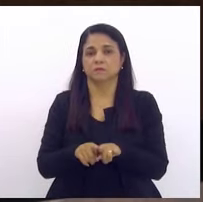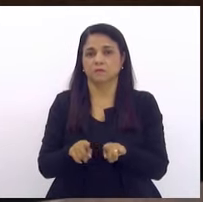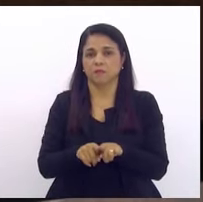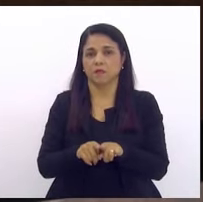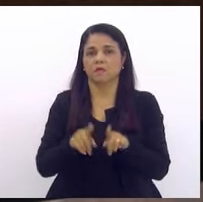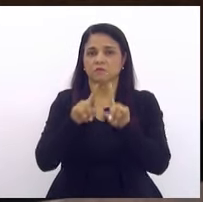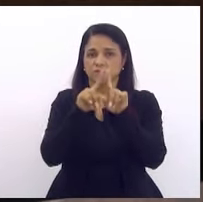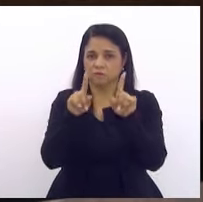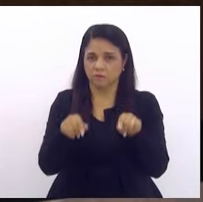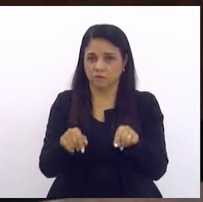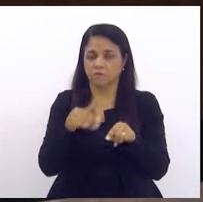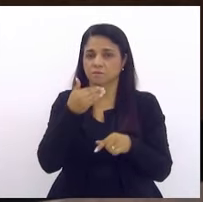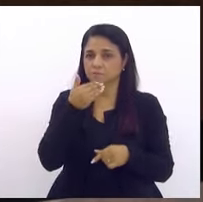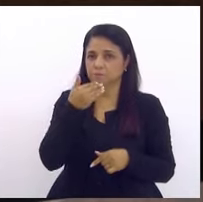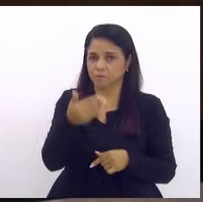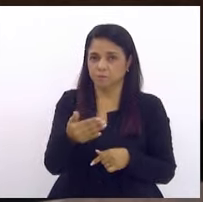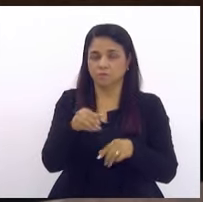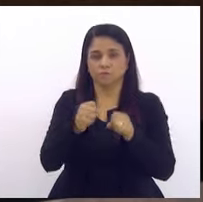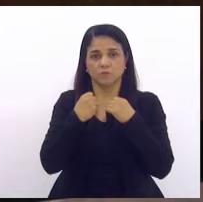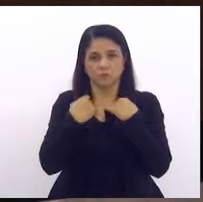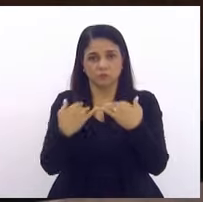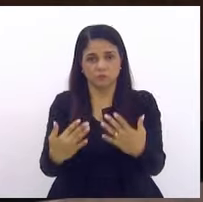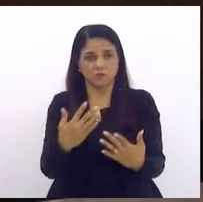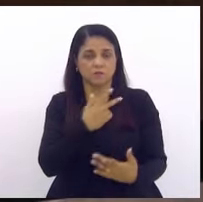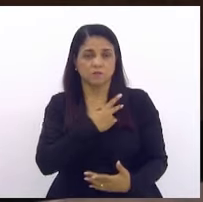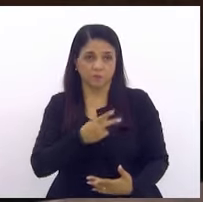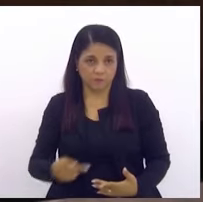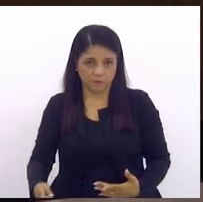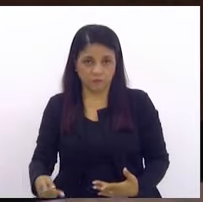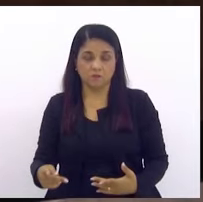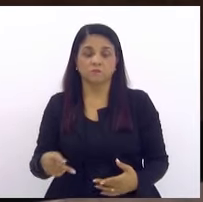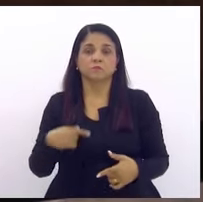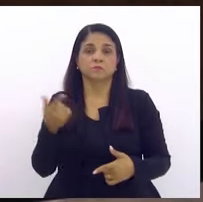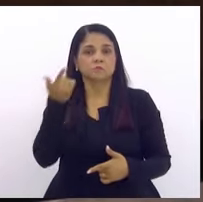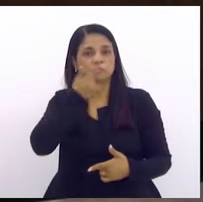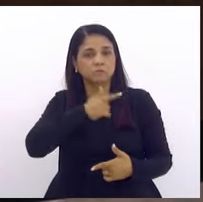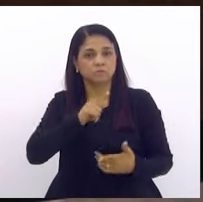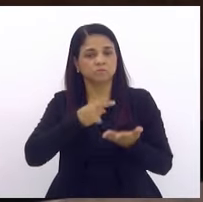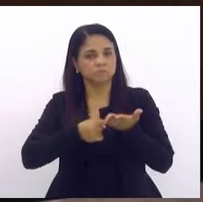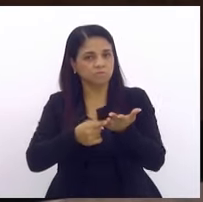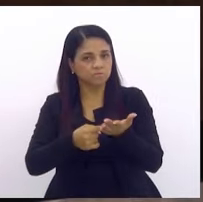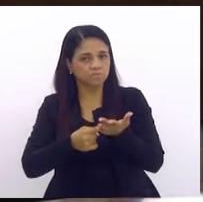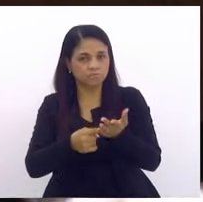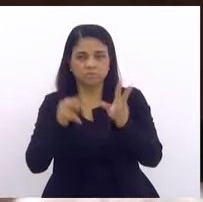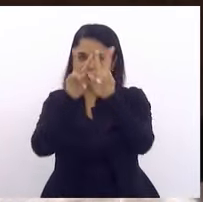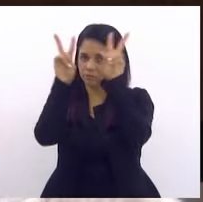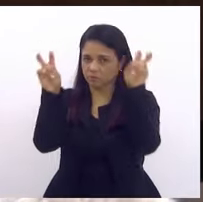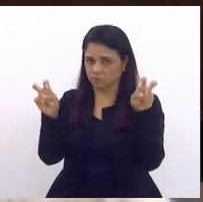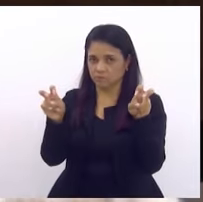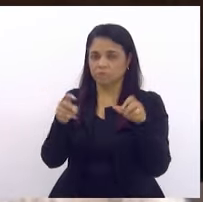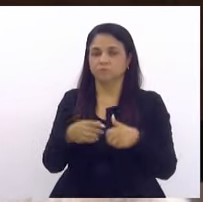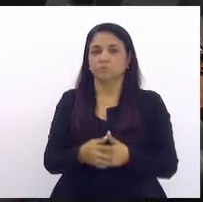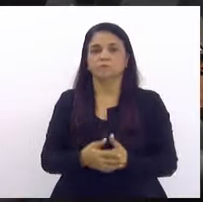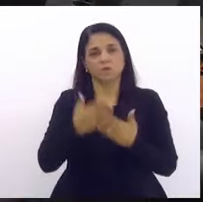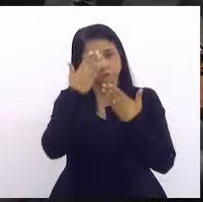os funcionários solicitam uma audiência com Vossa Excelência para que venhamos a tratar do tema. Muito obrigado,